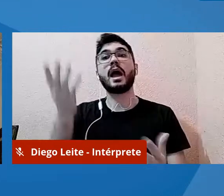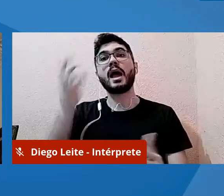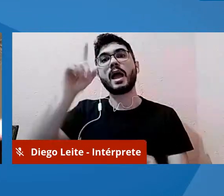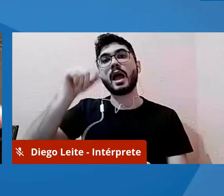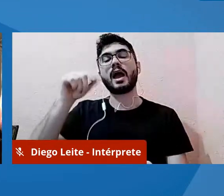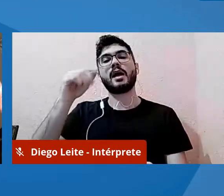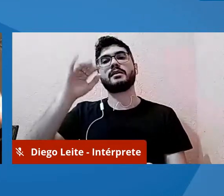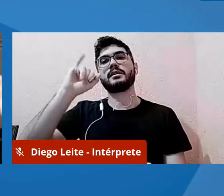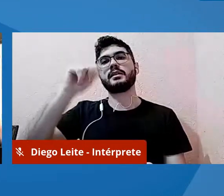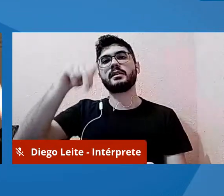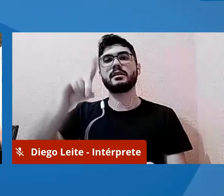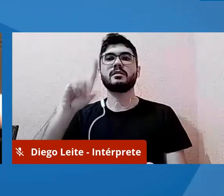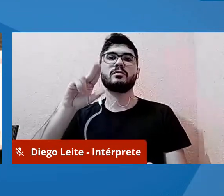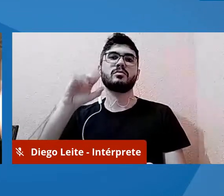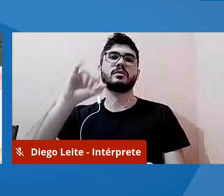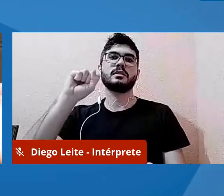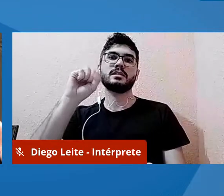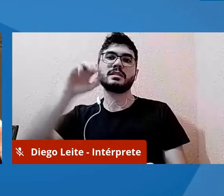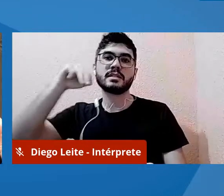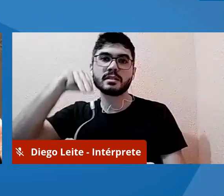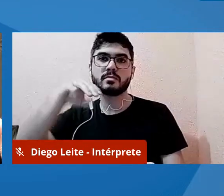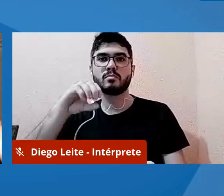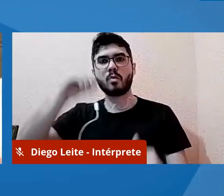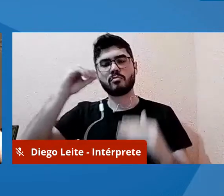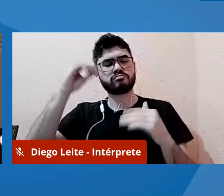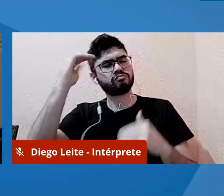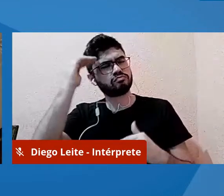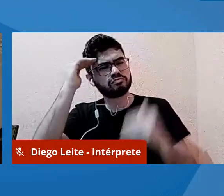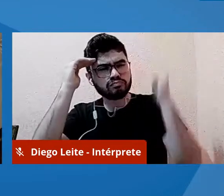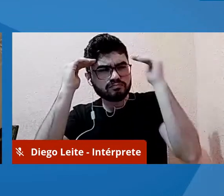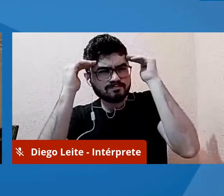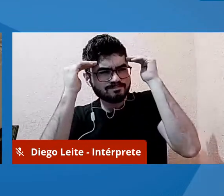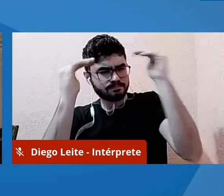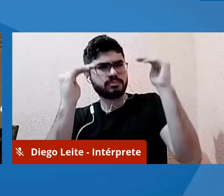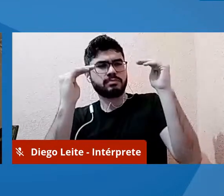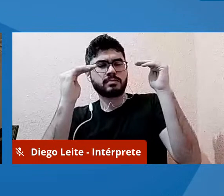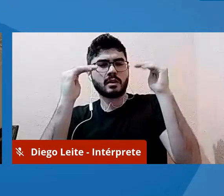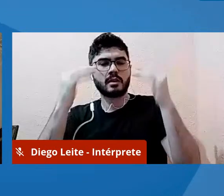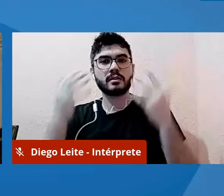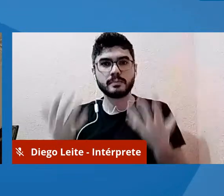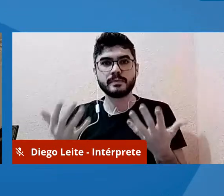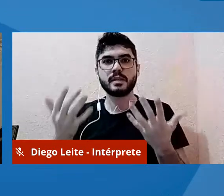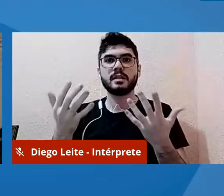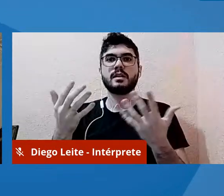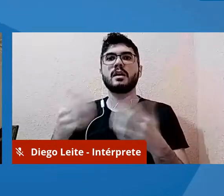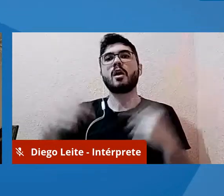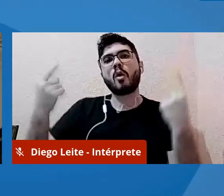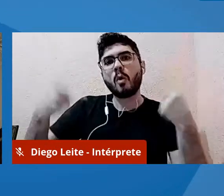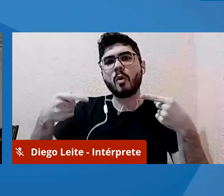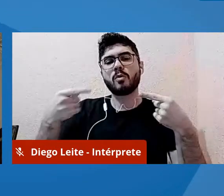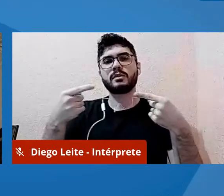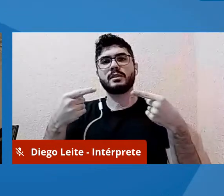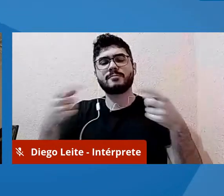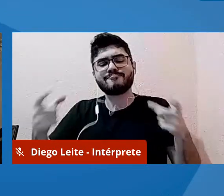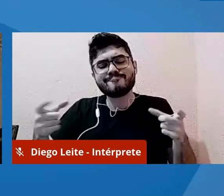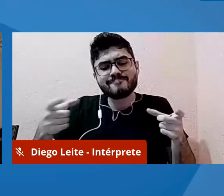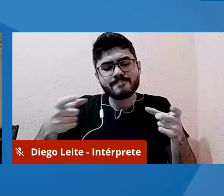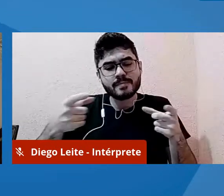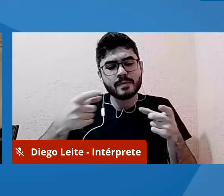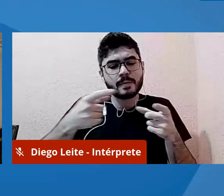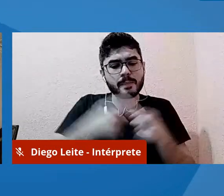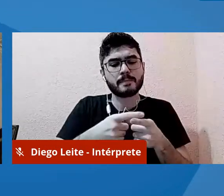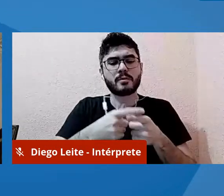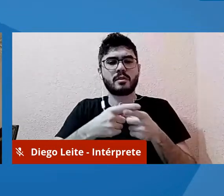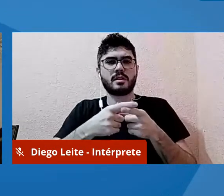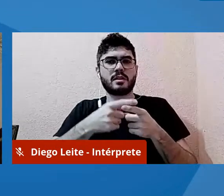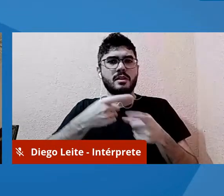como nacionalismo hinduísta. Né? Contra as minorias religiosas, em